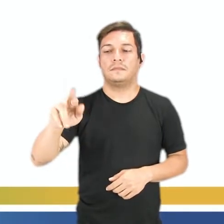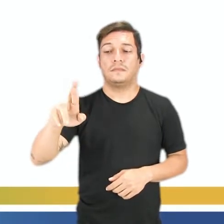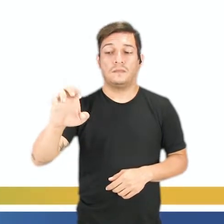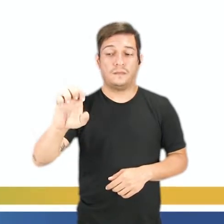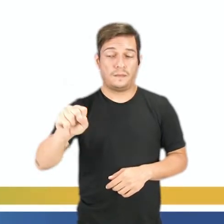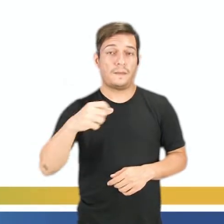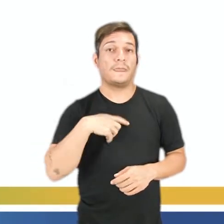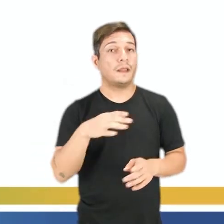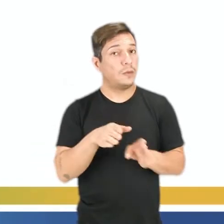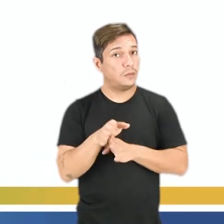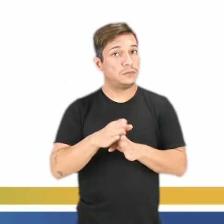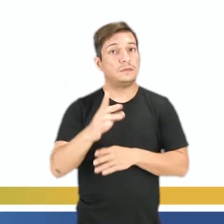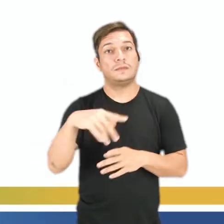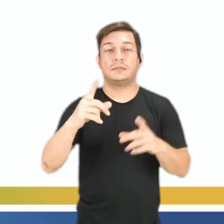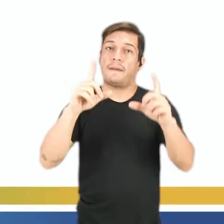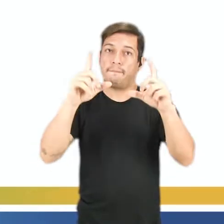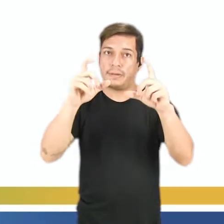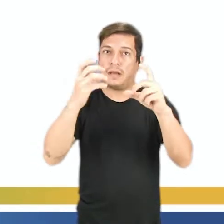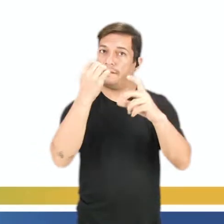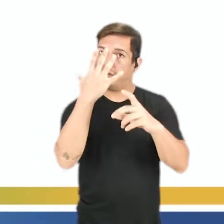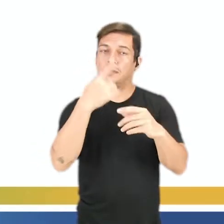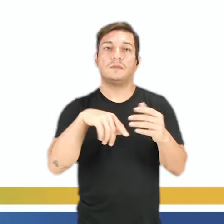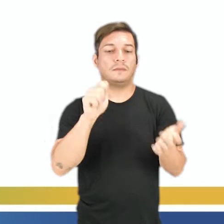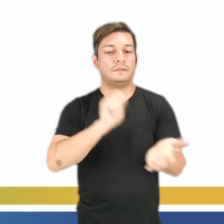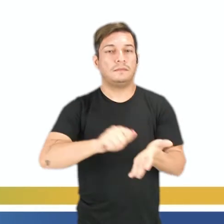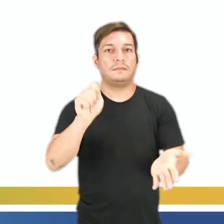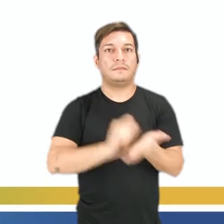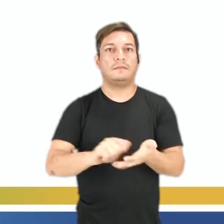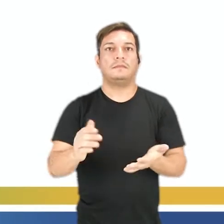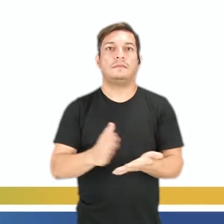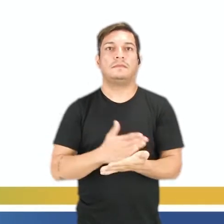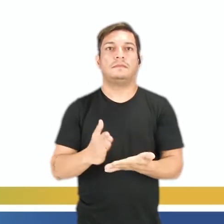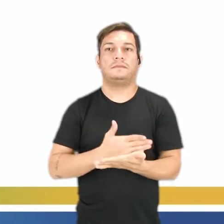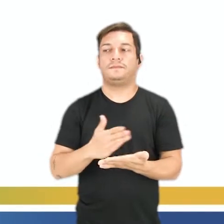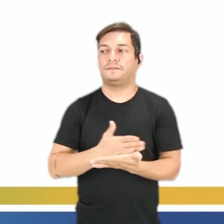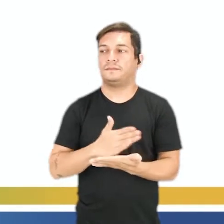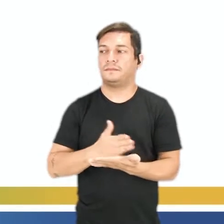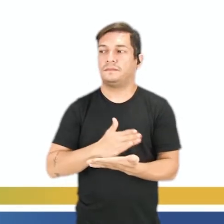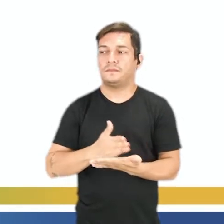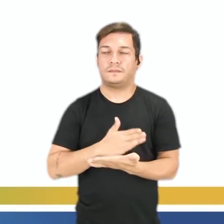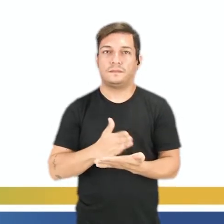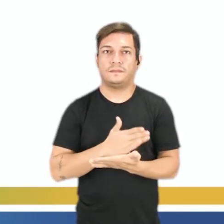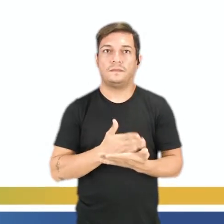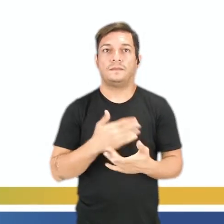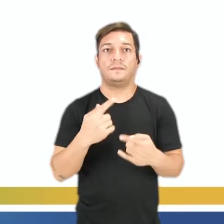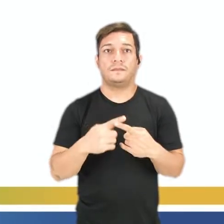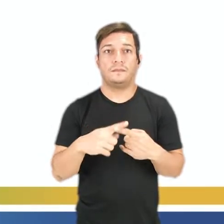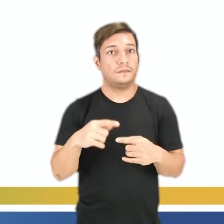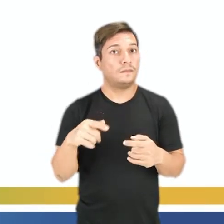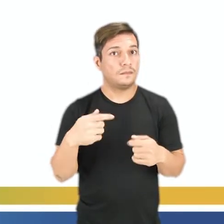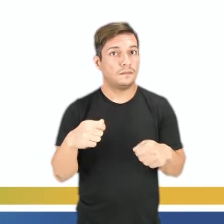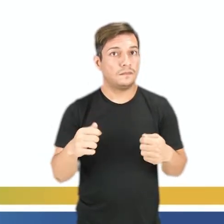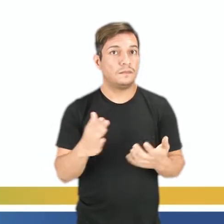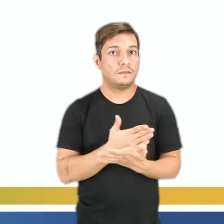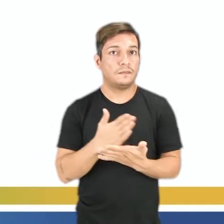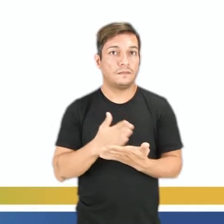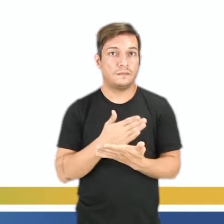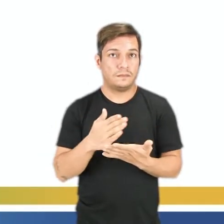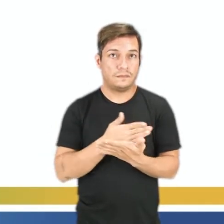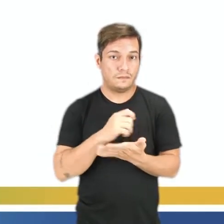aconselho a tirar uma foto daí e copiar no seu caderno, tá? Mas olha, copia mesmo. Não fica só na tela do